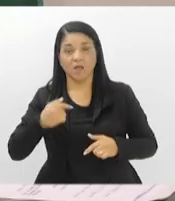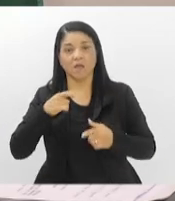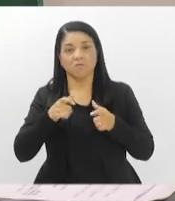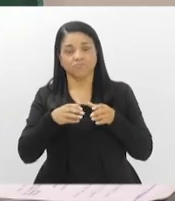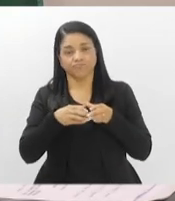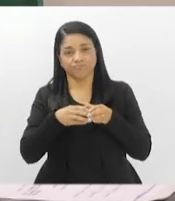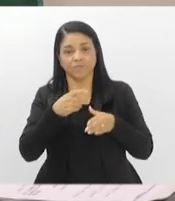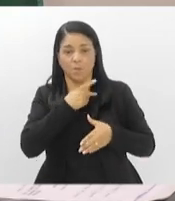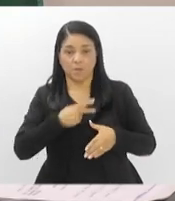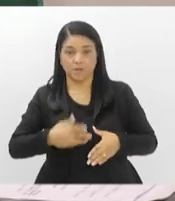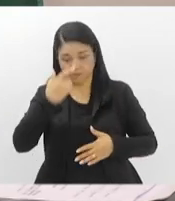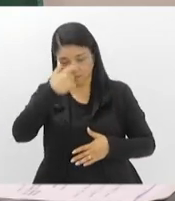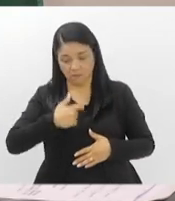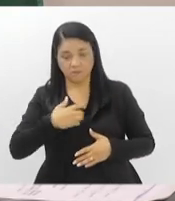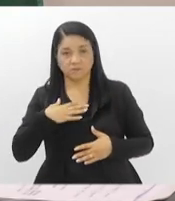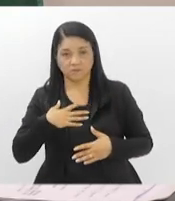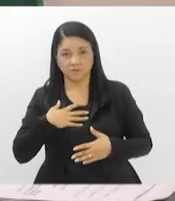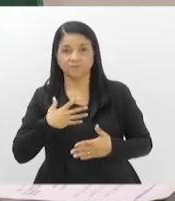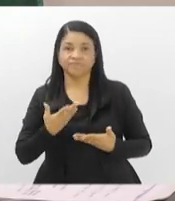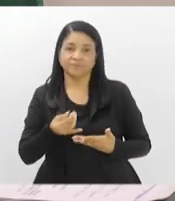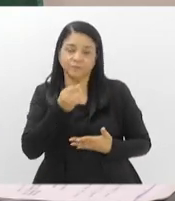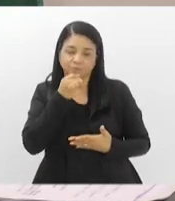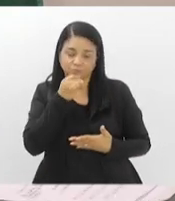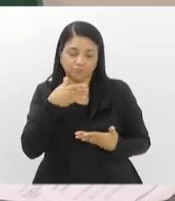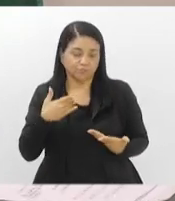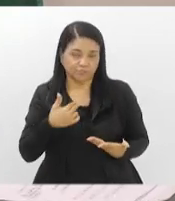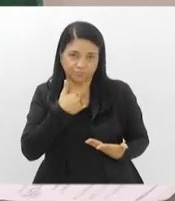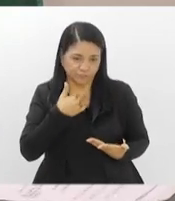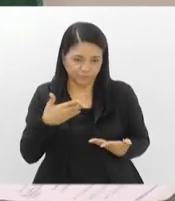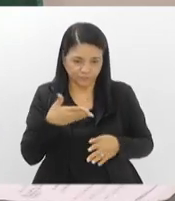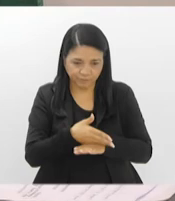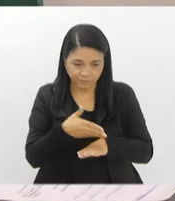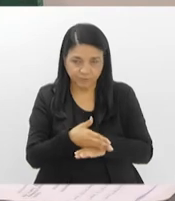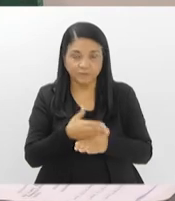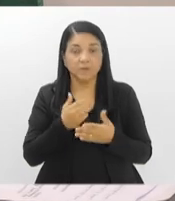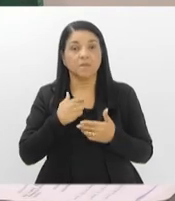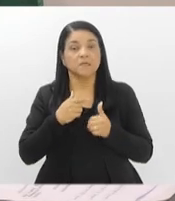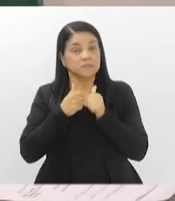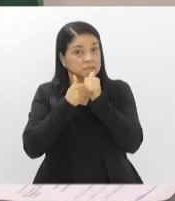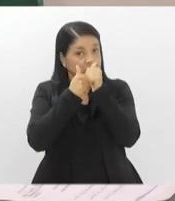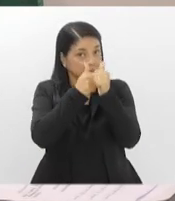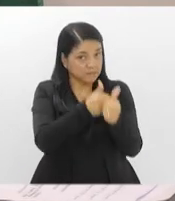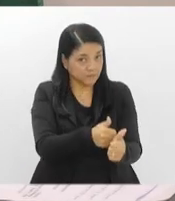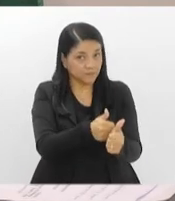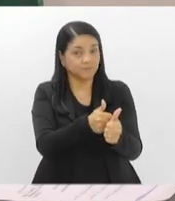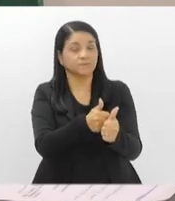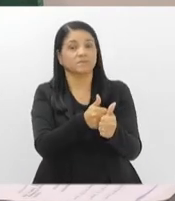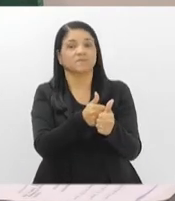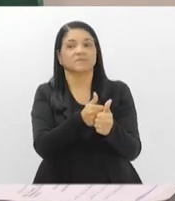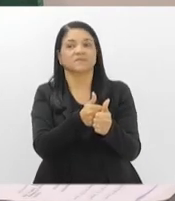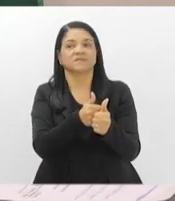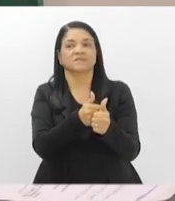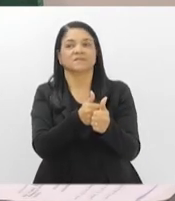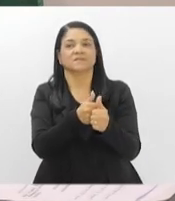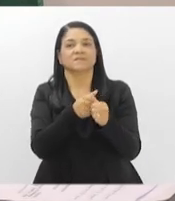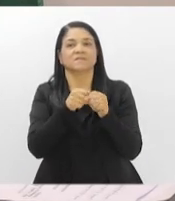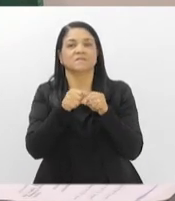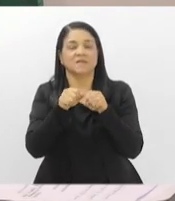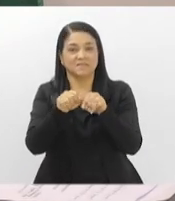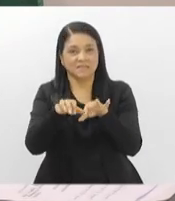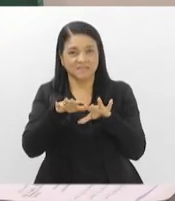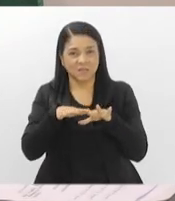presidente e infelizmente não pude estar presente mas estaria acompanhando toda a sessão no meu trajeto para